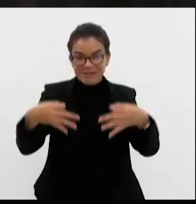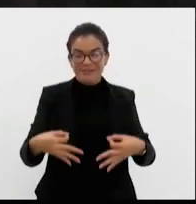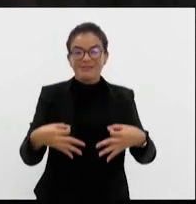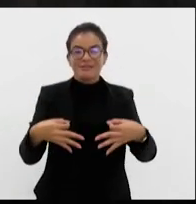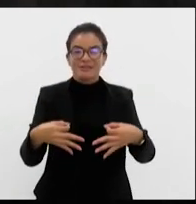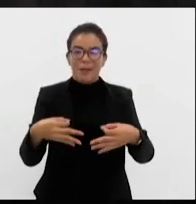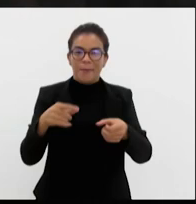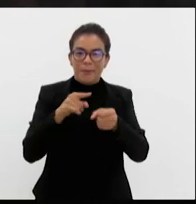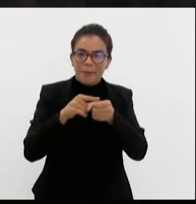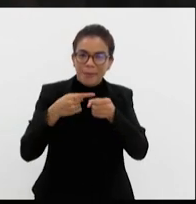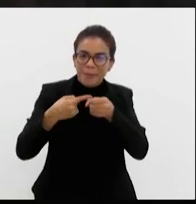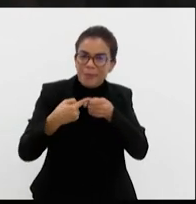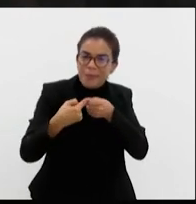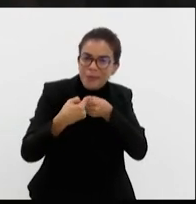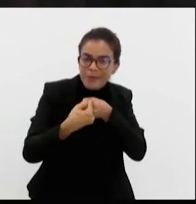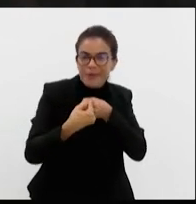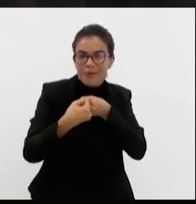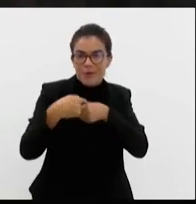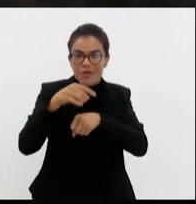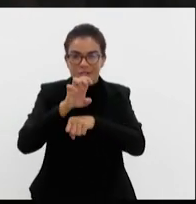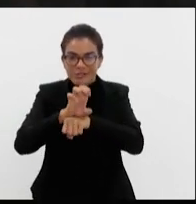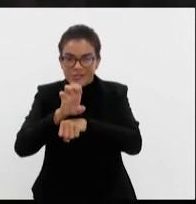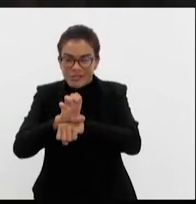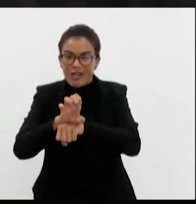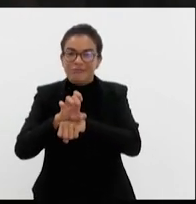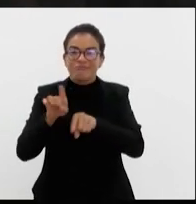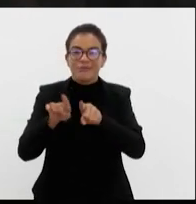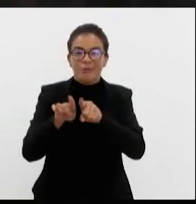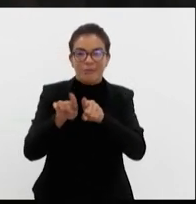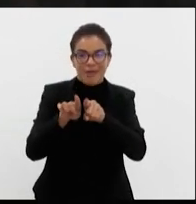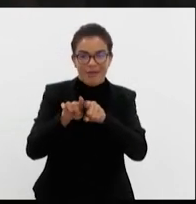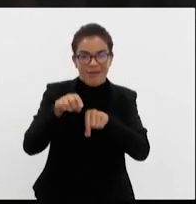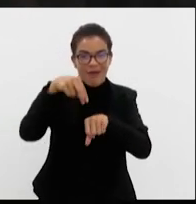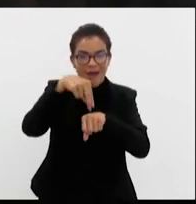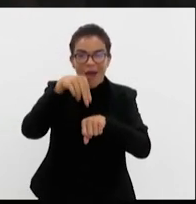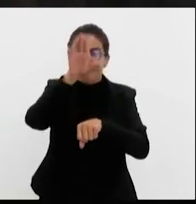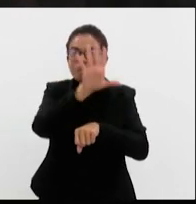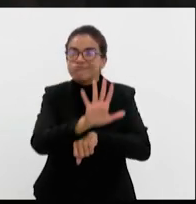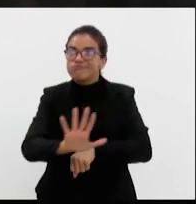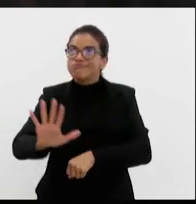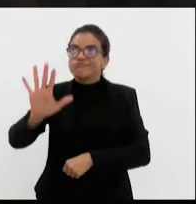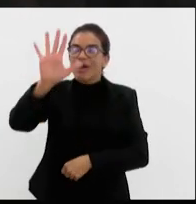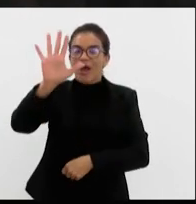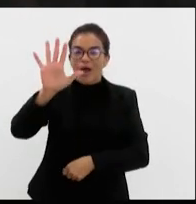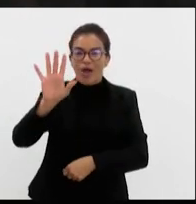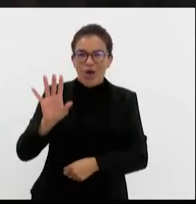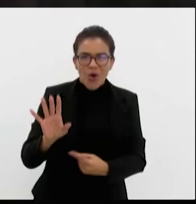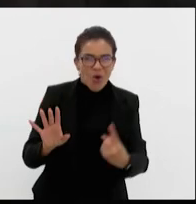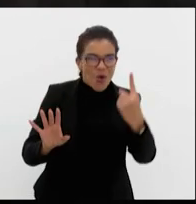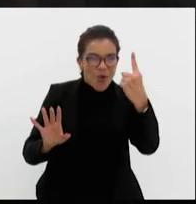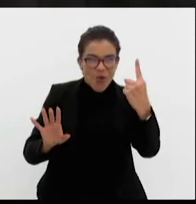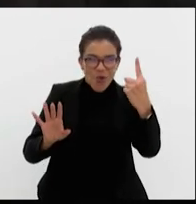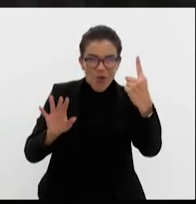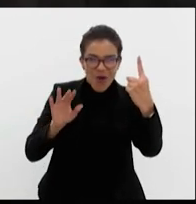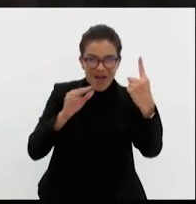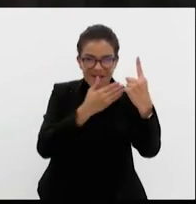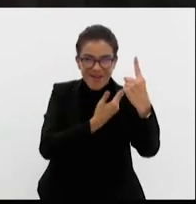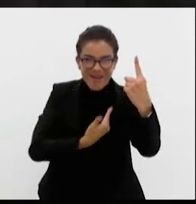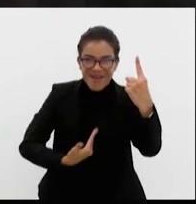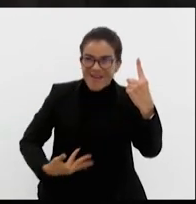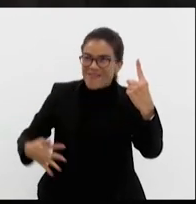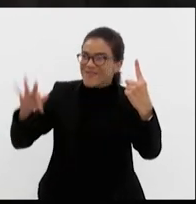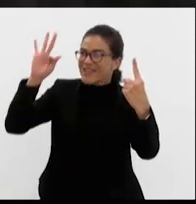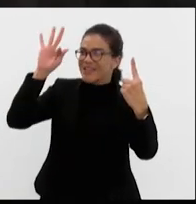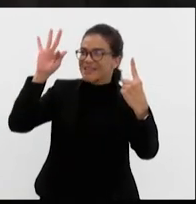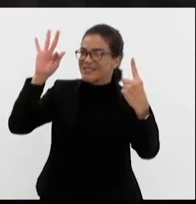os municípios, os estados e a União. Não tem numa República Federativa a União que possa